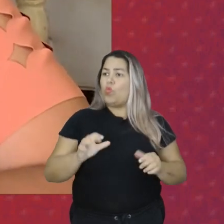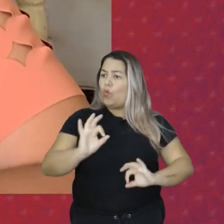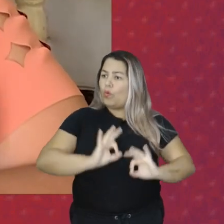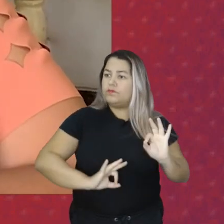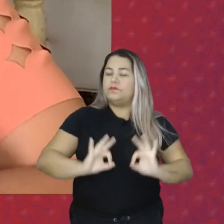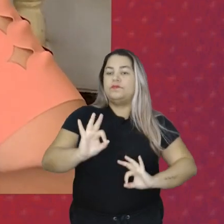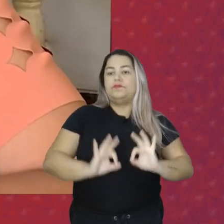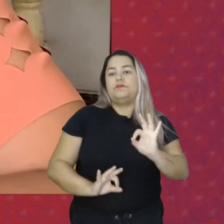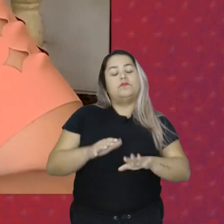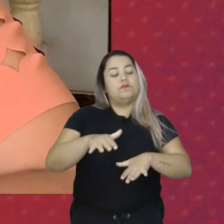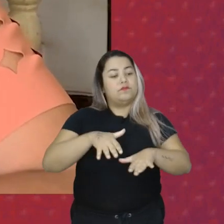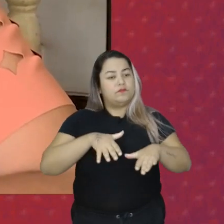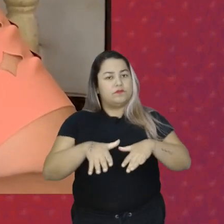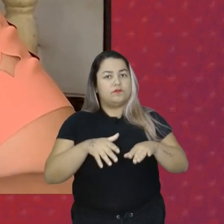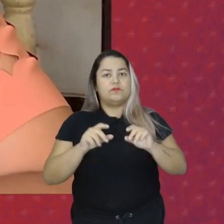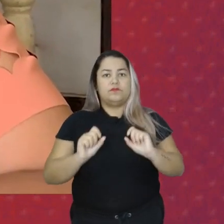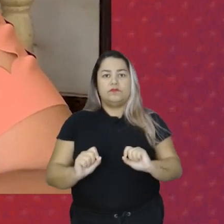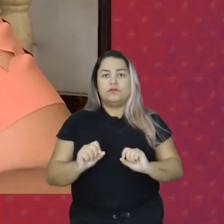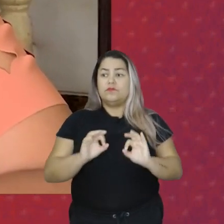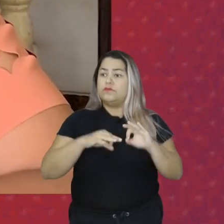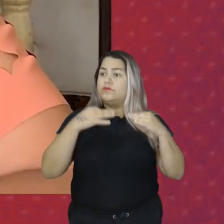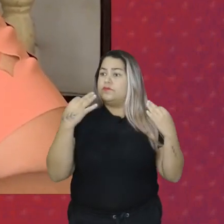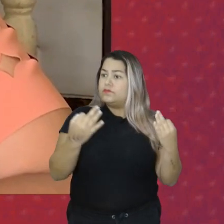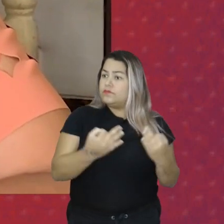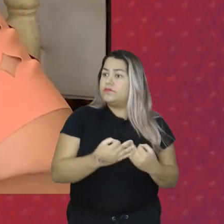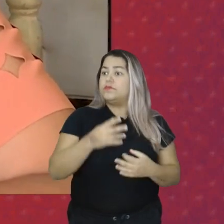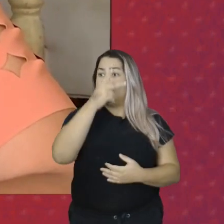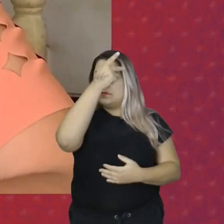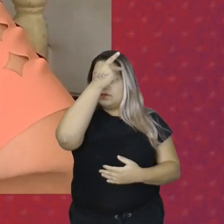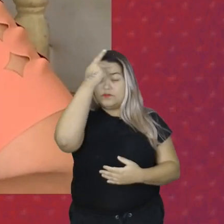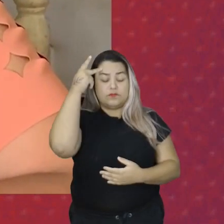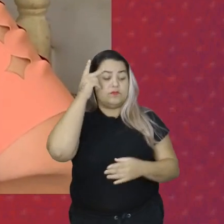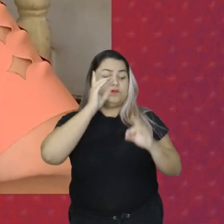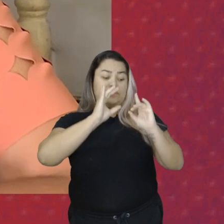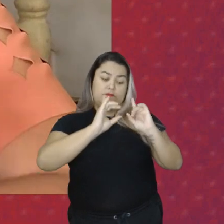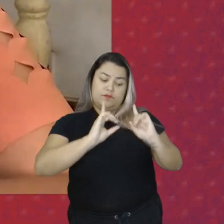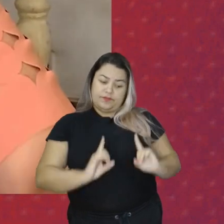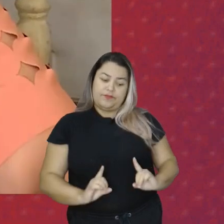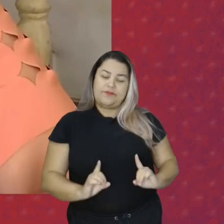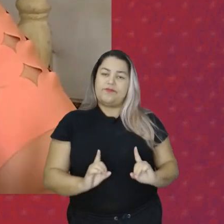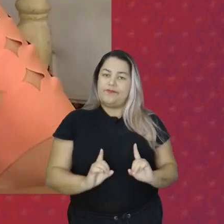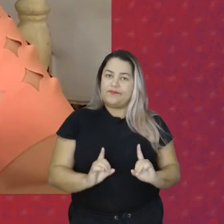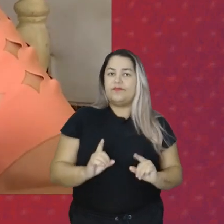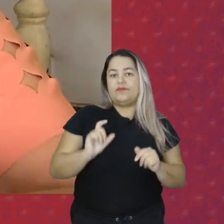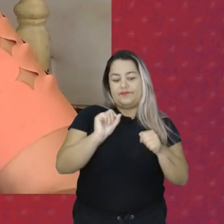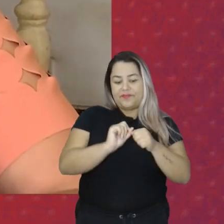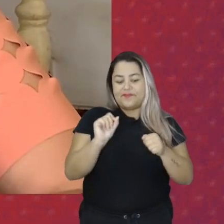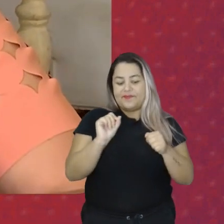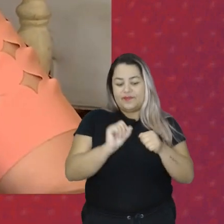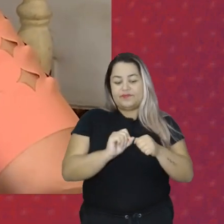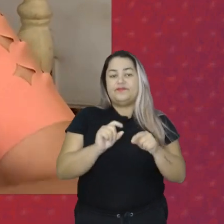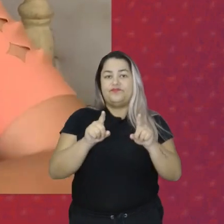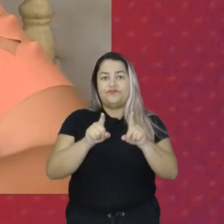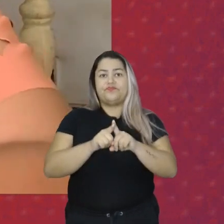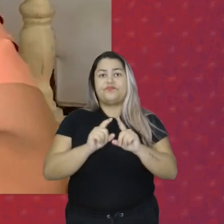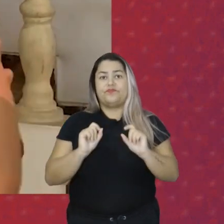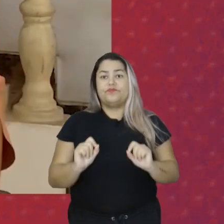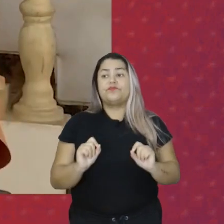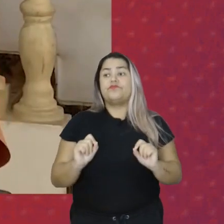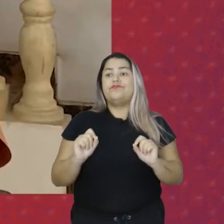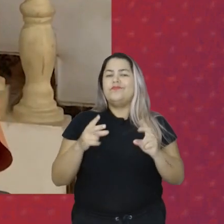organizada, a mobilização das famílias e das pessoas com deficiência que nos faz chegar a